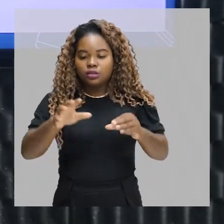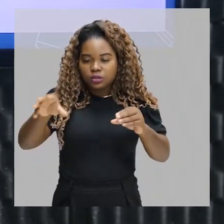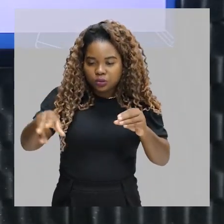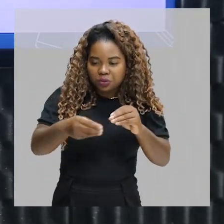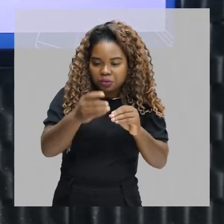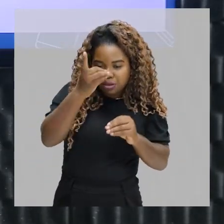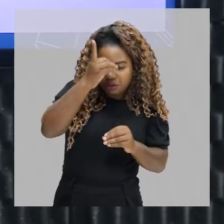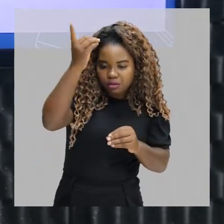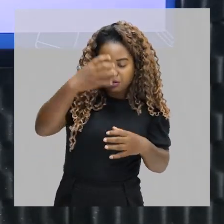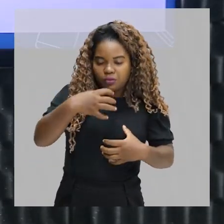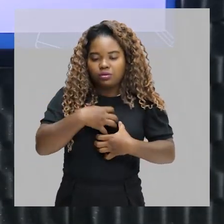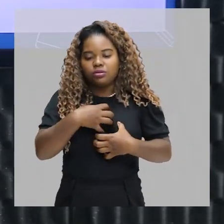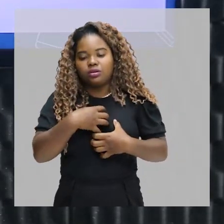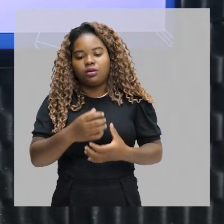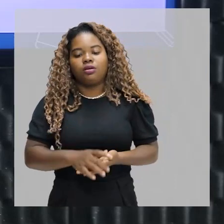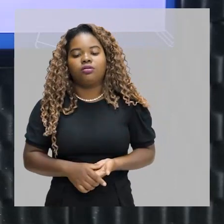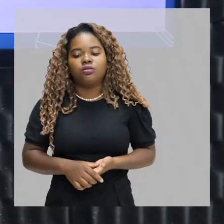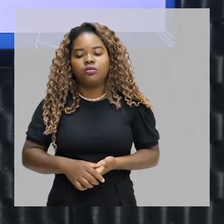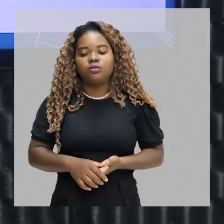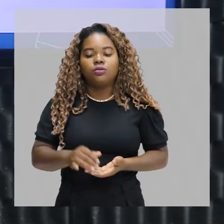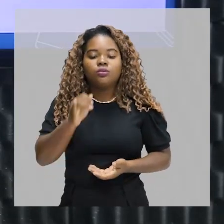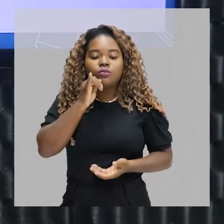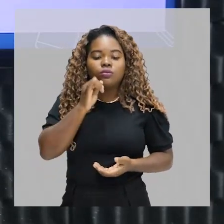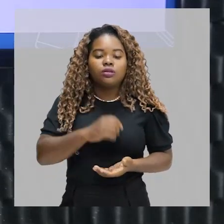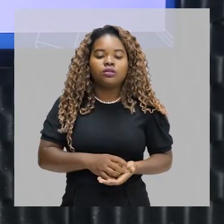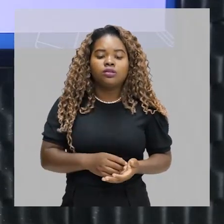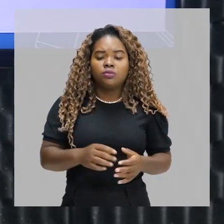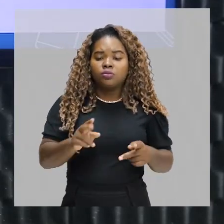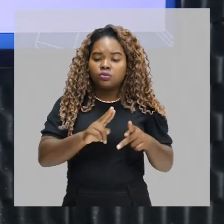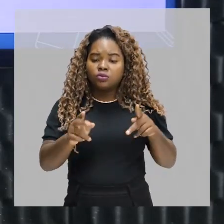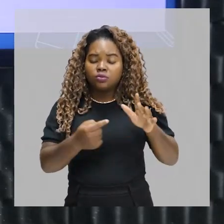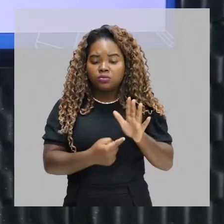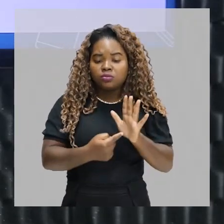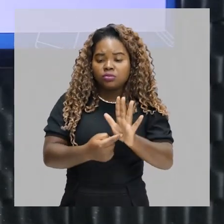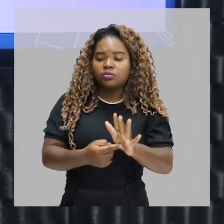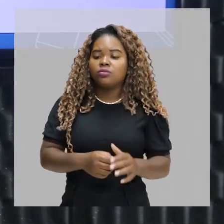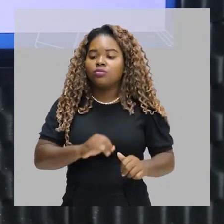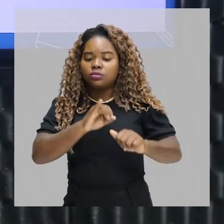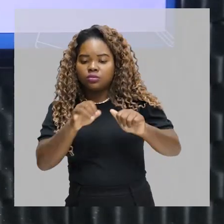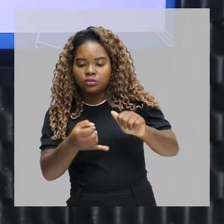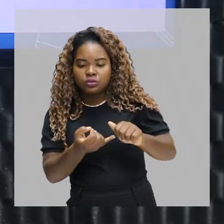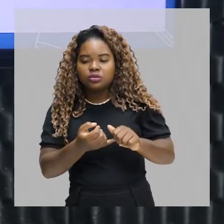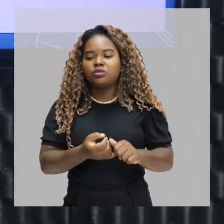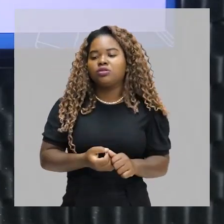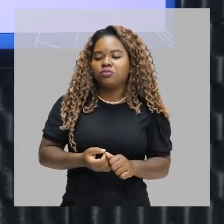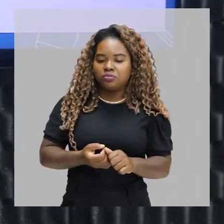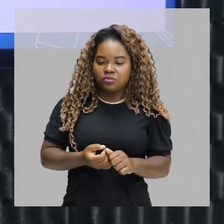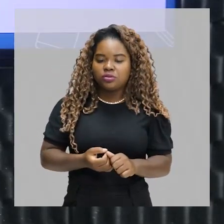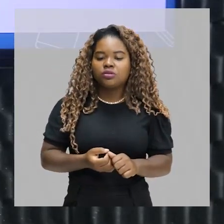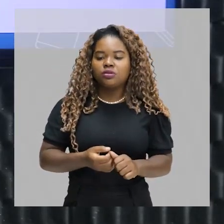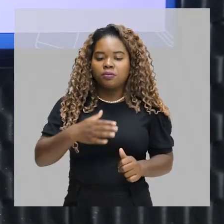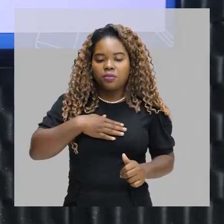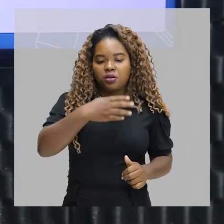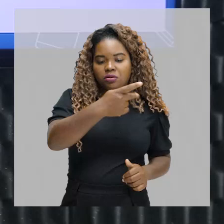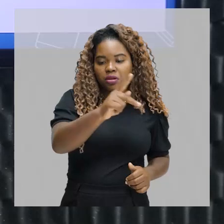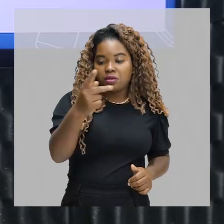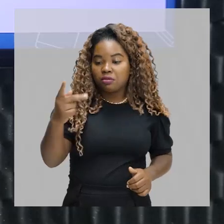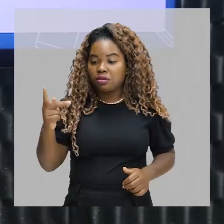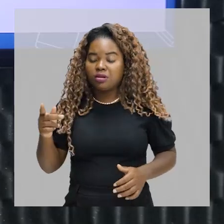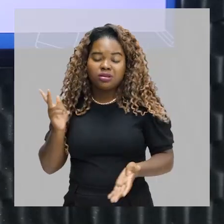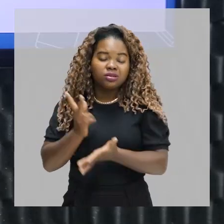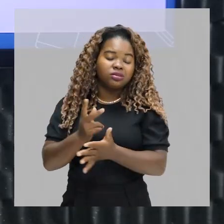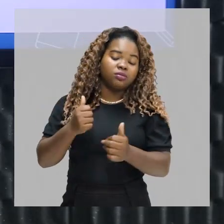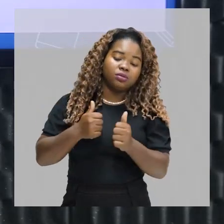a ideia, como é o caso, por exemplo, dos demonstrativos, dos adjetivos possessivos, que eles vêm sempre acompanhando